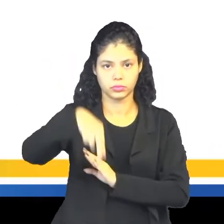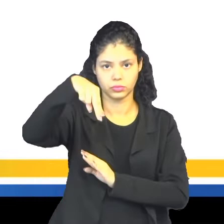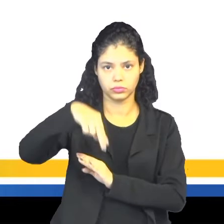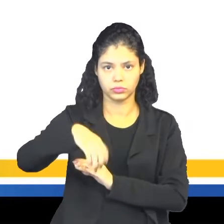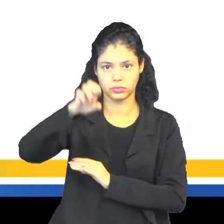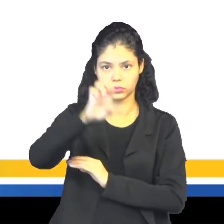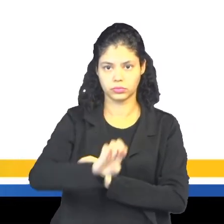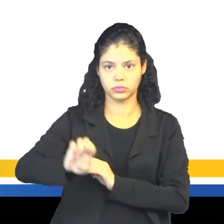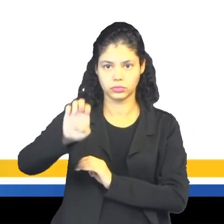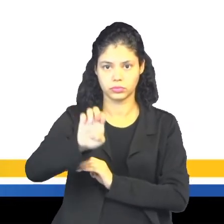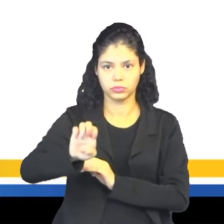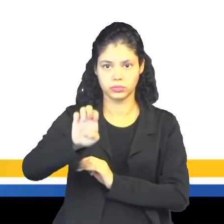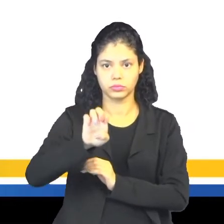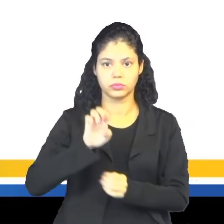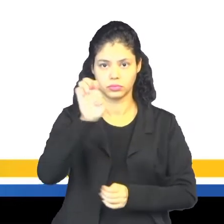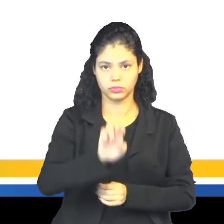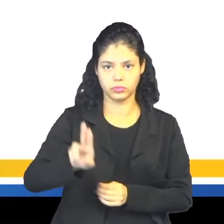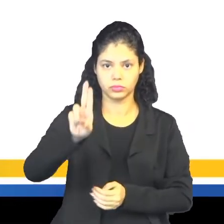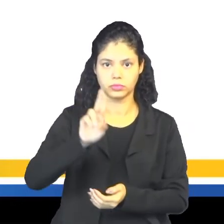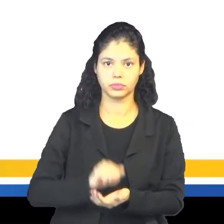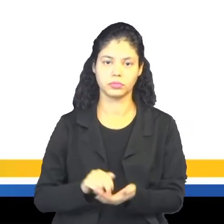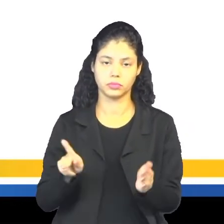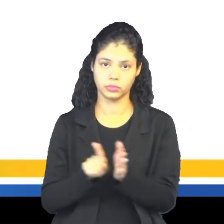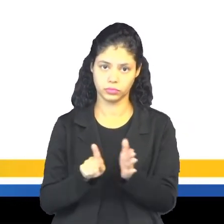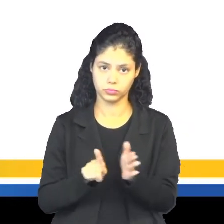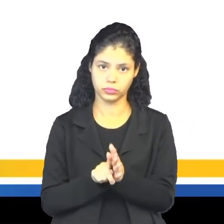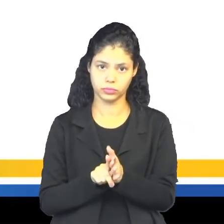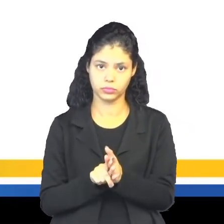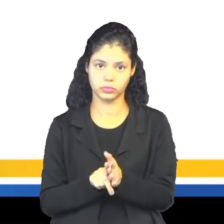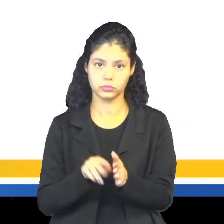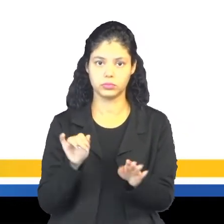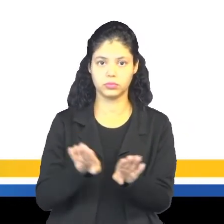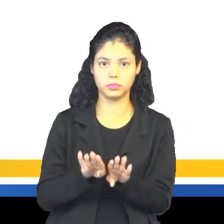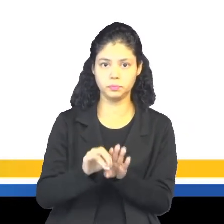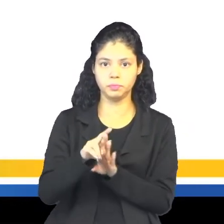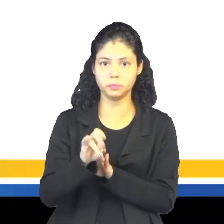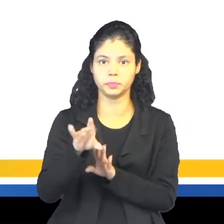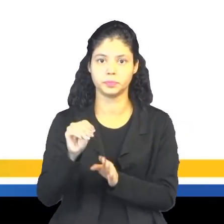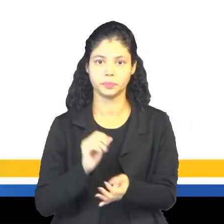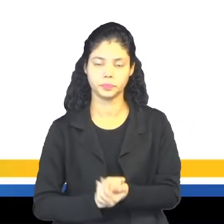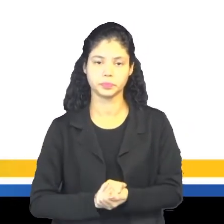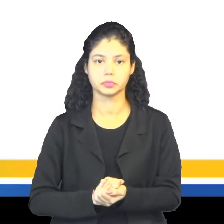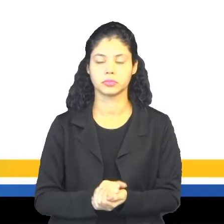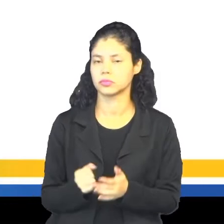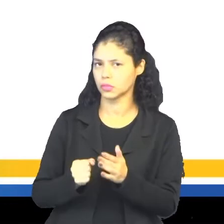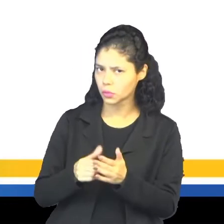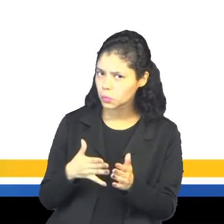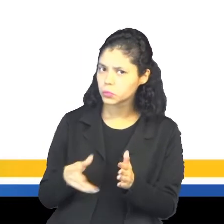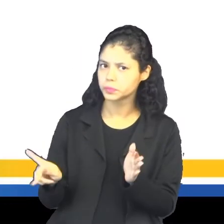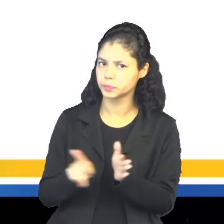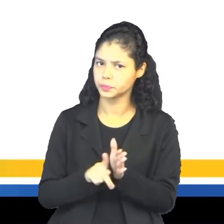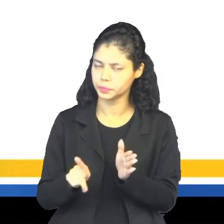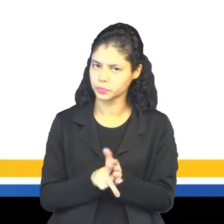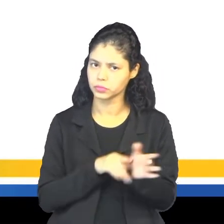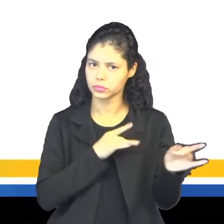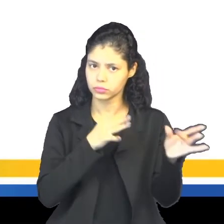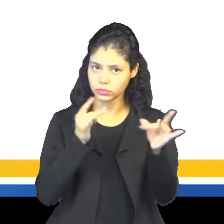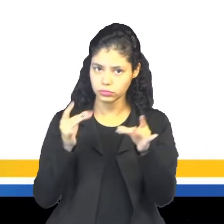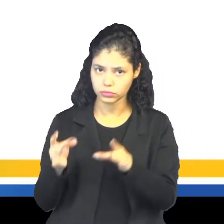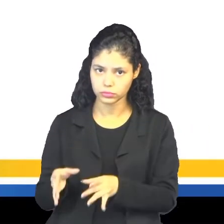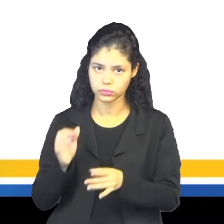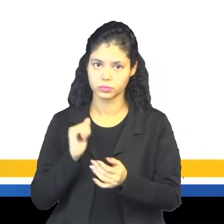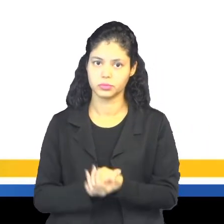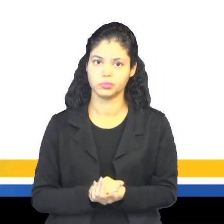da localização privilegiada de Portugal, ali na Península Ibérica, né, muito propícia para o comércio